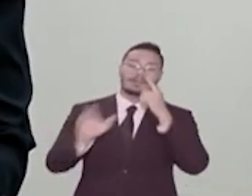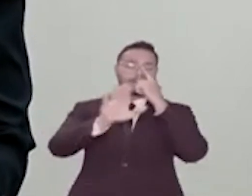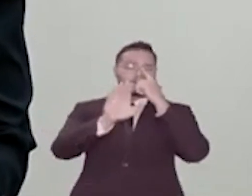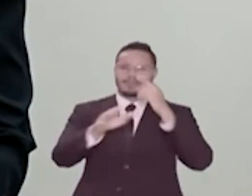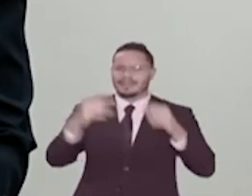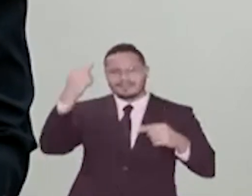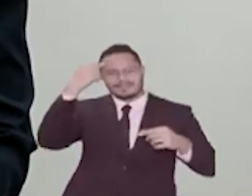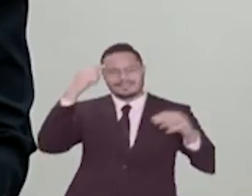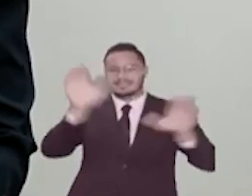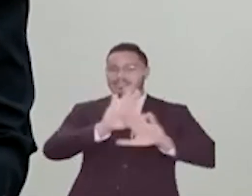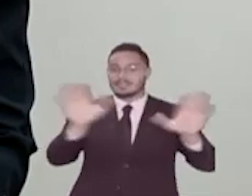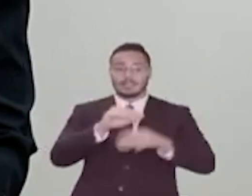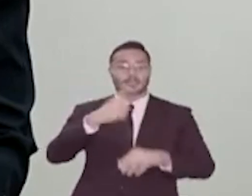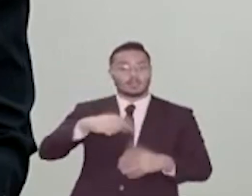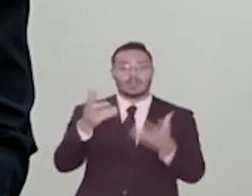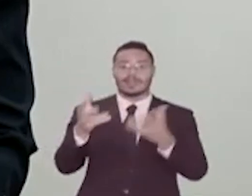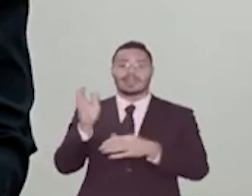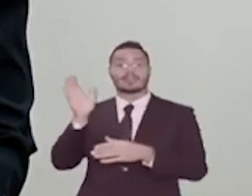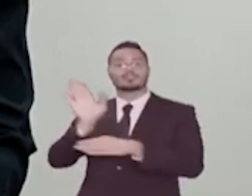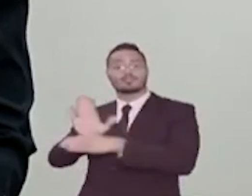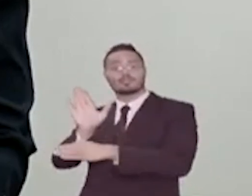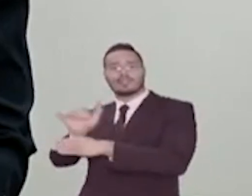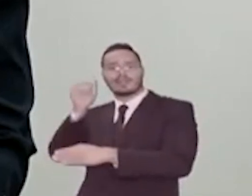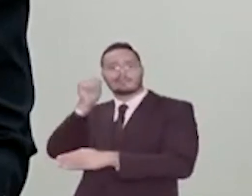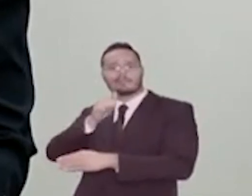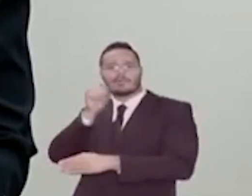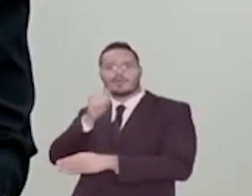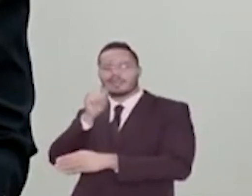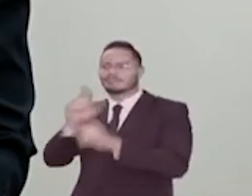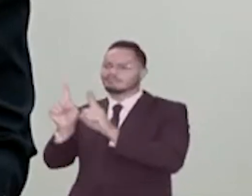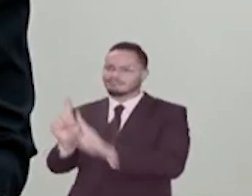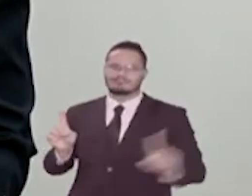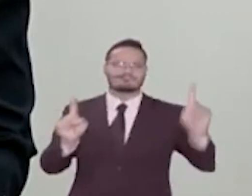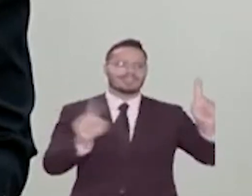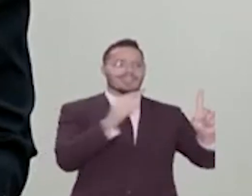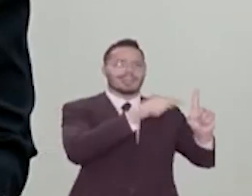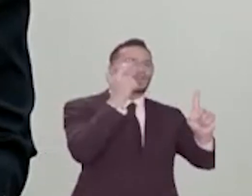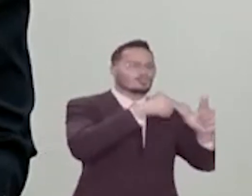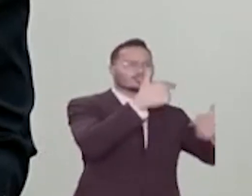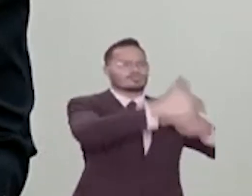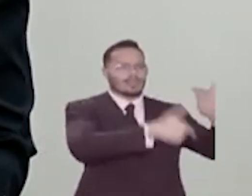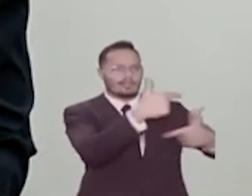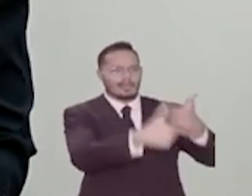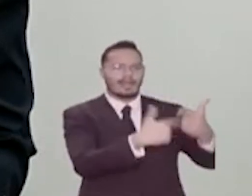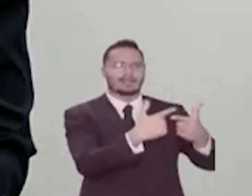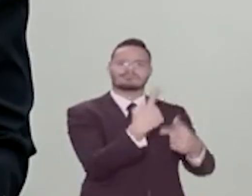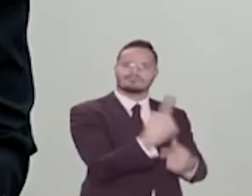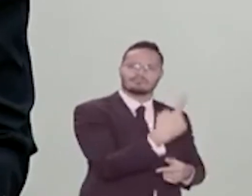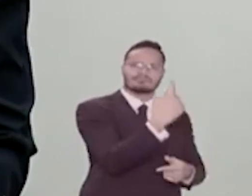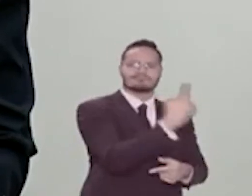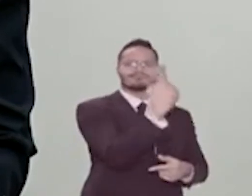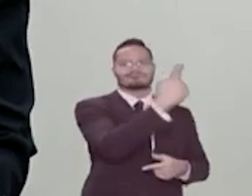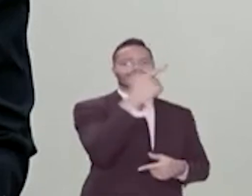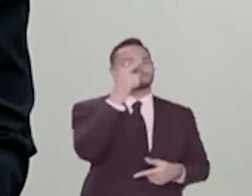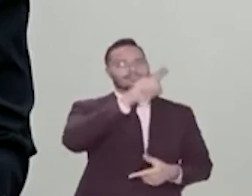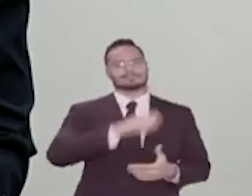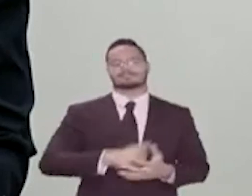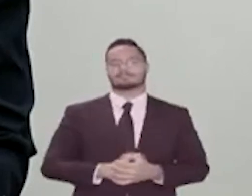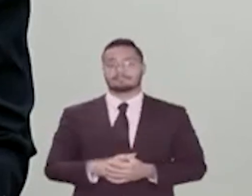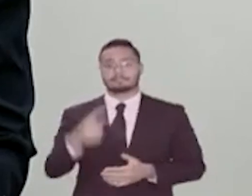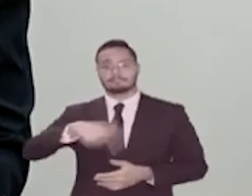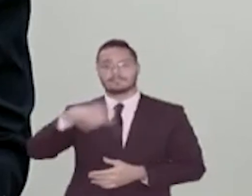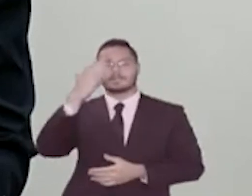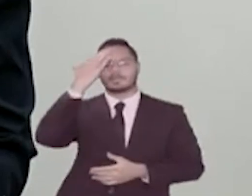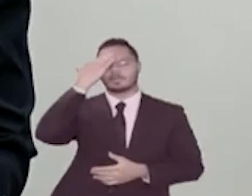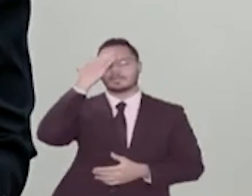rompa esse ciclo. E nós, de certa forma, ficamos muito, muito felizes com essa construção nesses anos e sabemos que